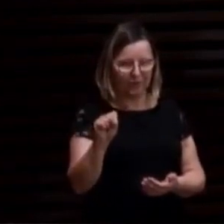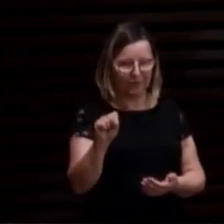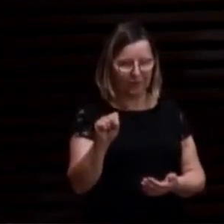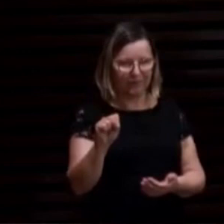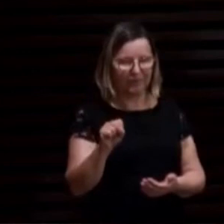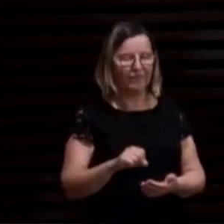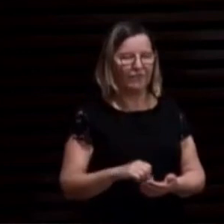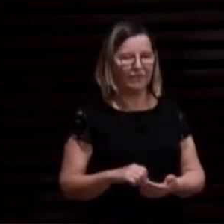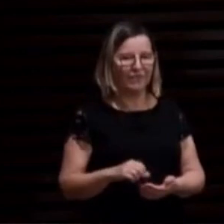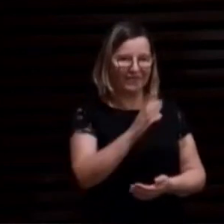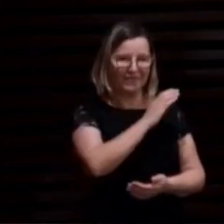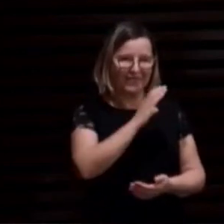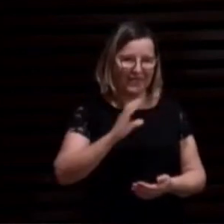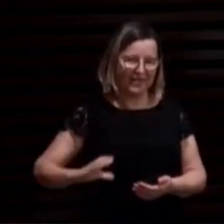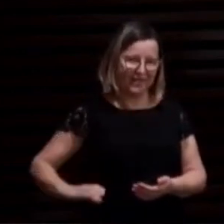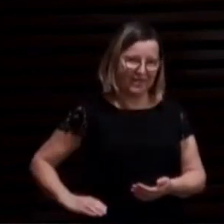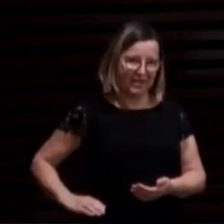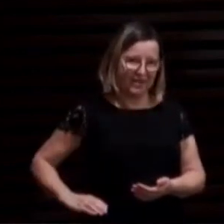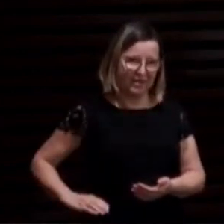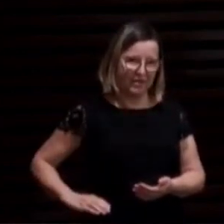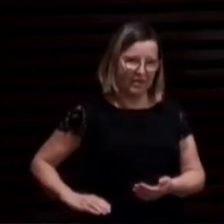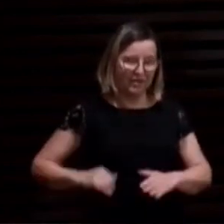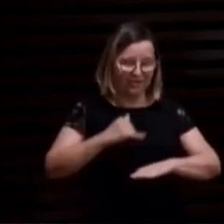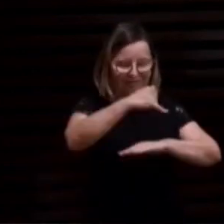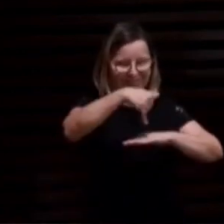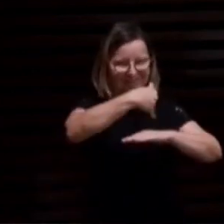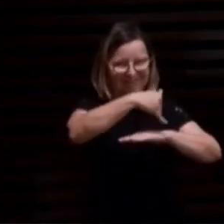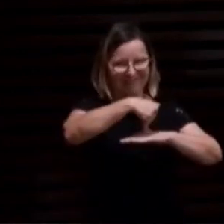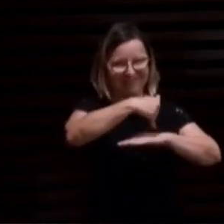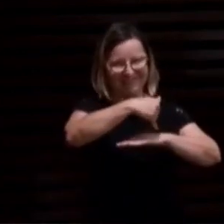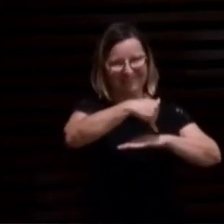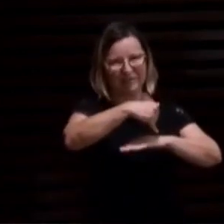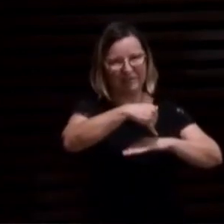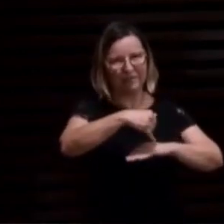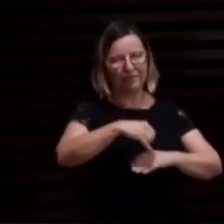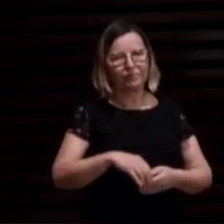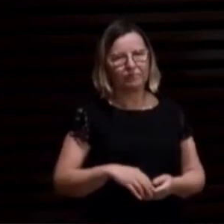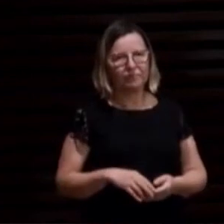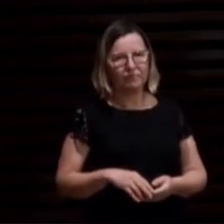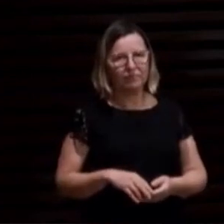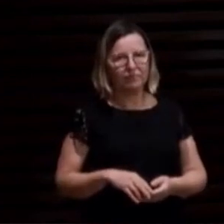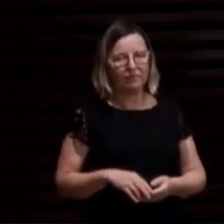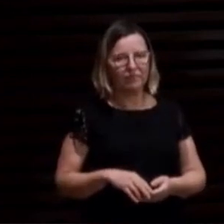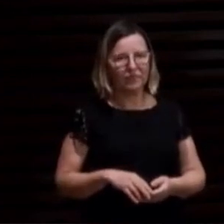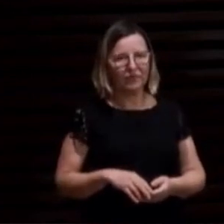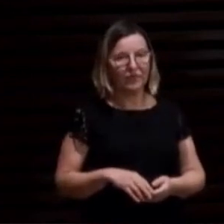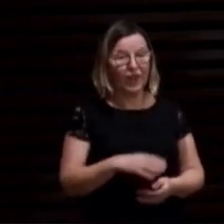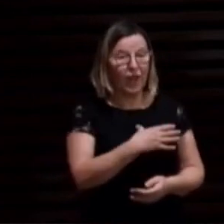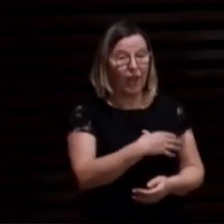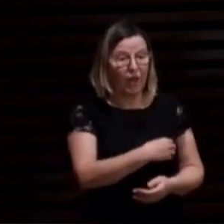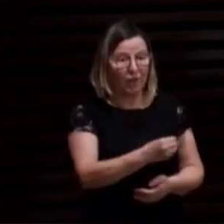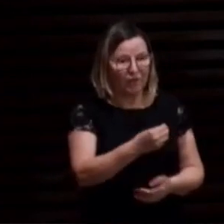O Cristo, o ungido, ele muitas vezes disse, o filho do pai.